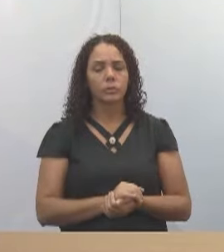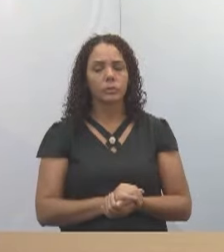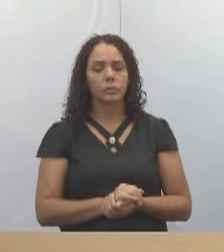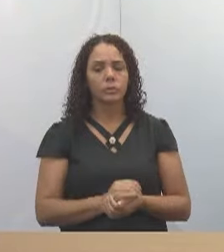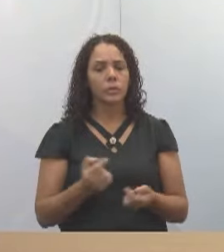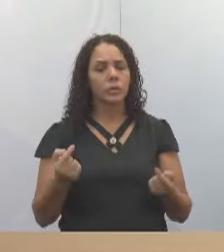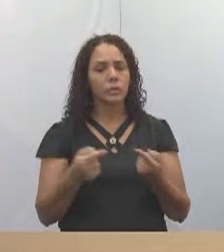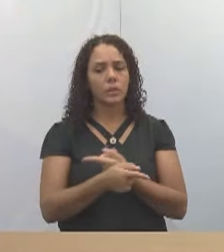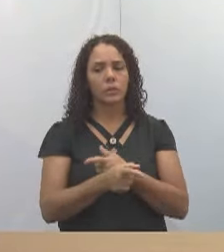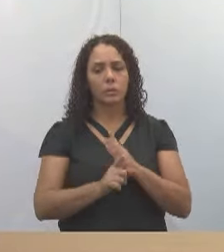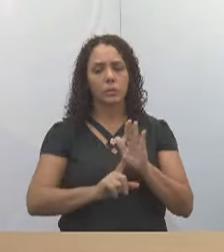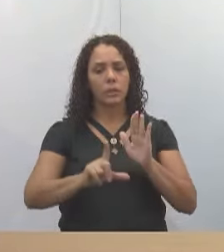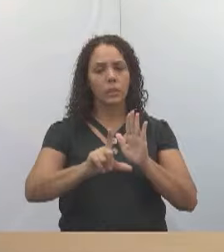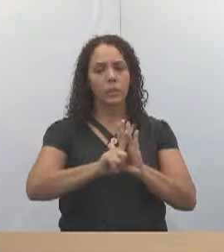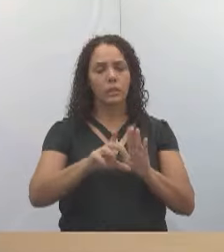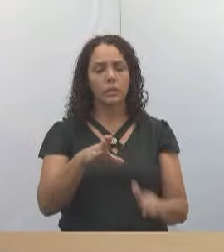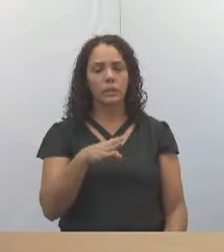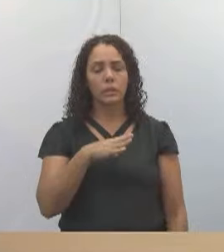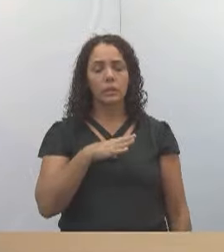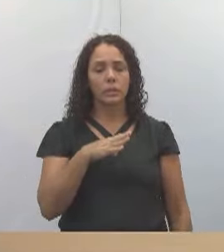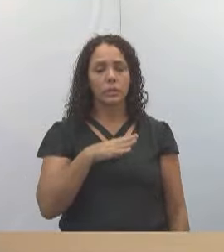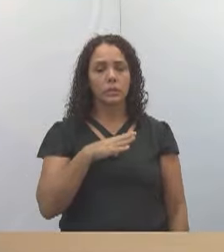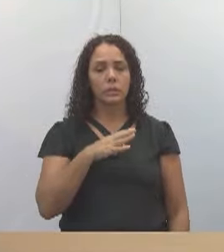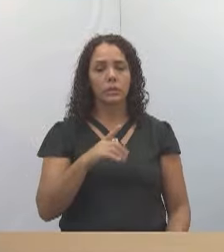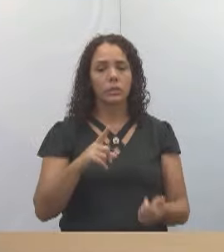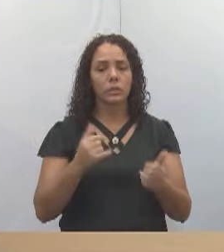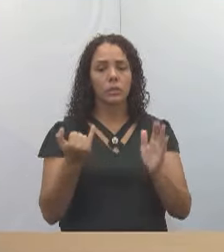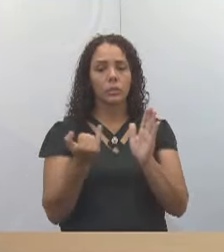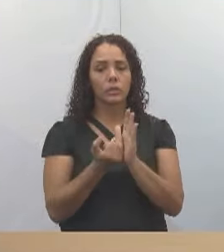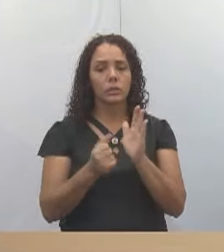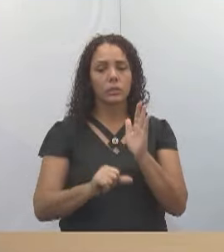município. O inciso 1º do artigo